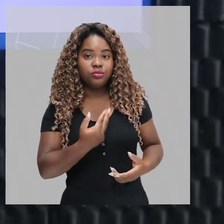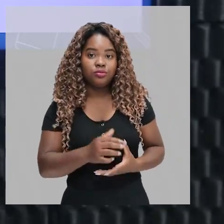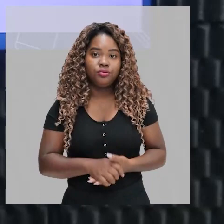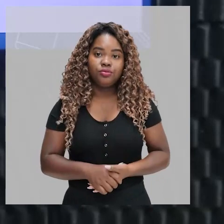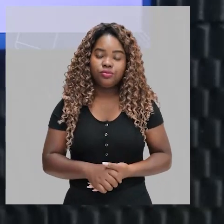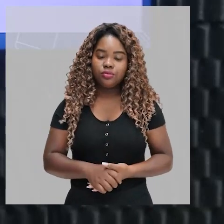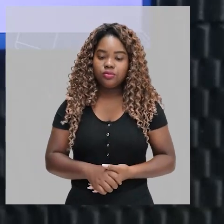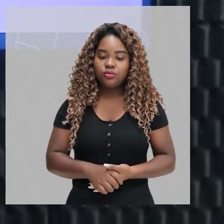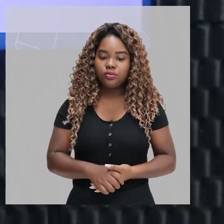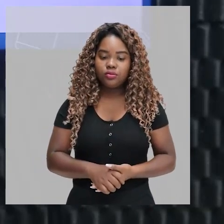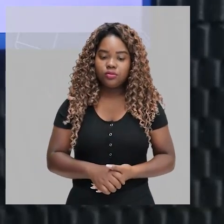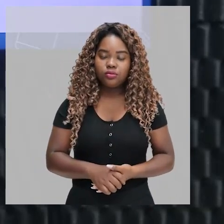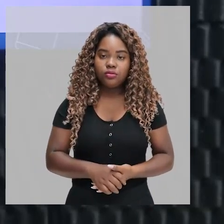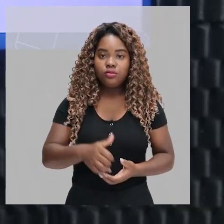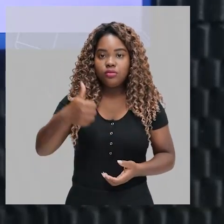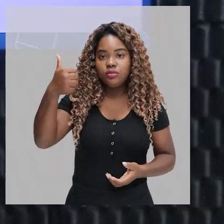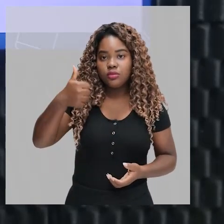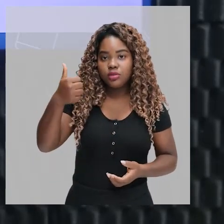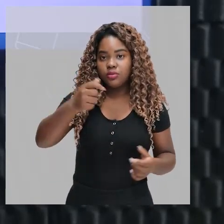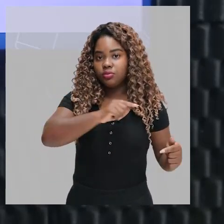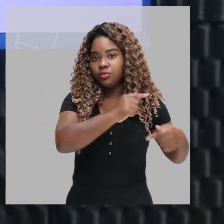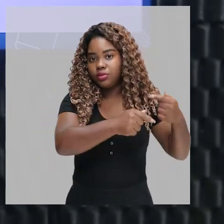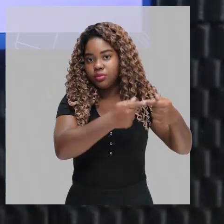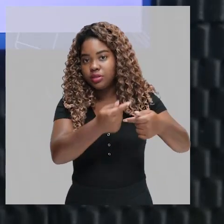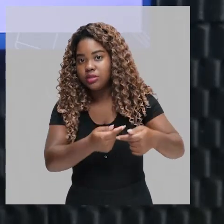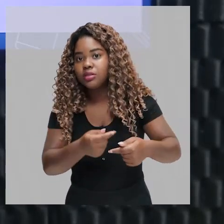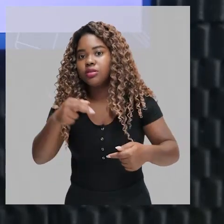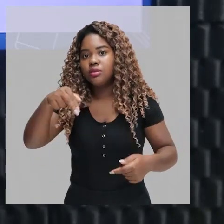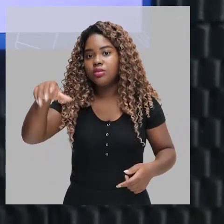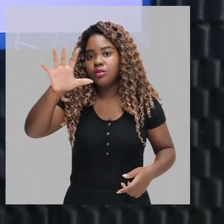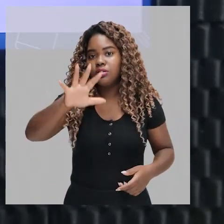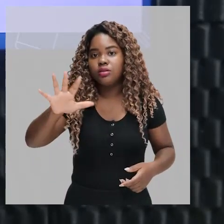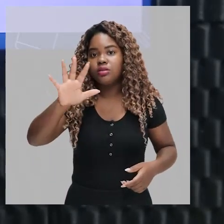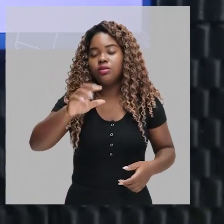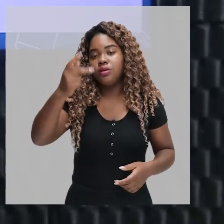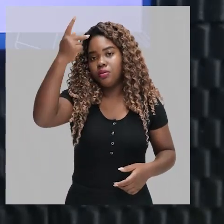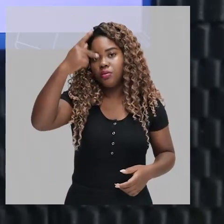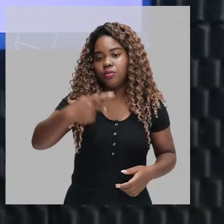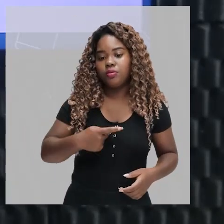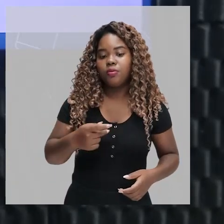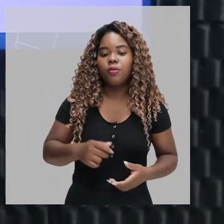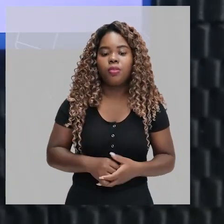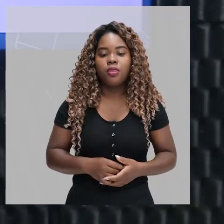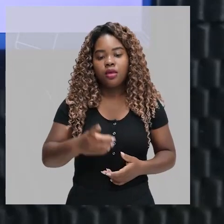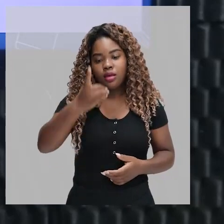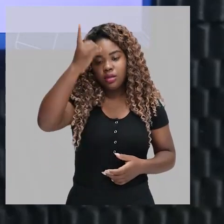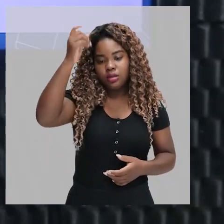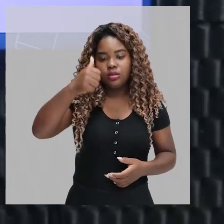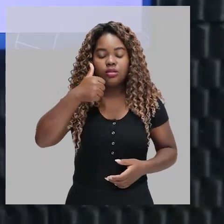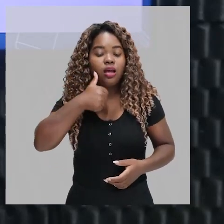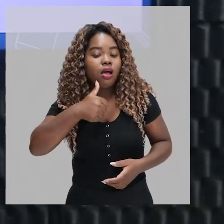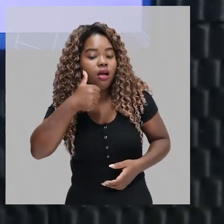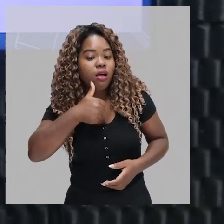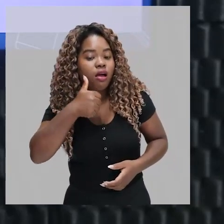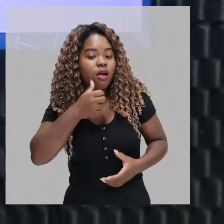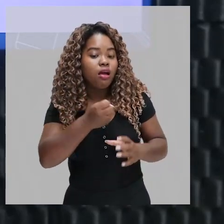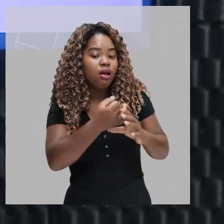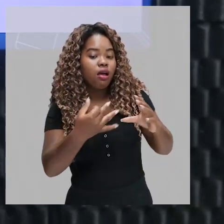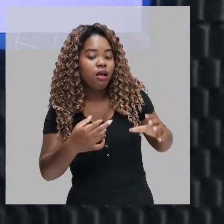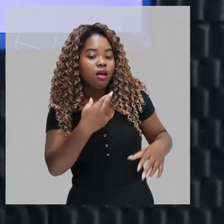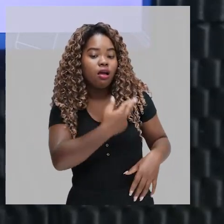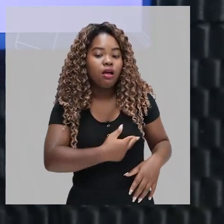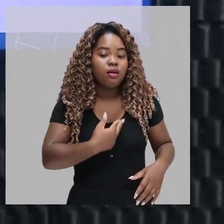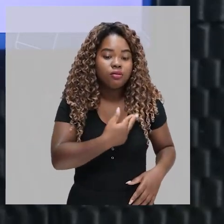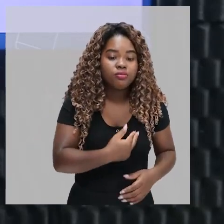fazer esse contraste então primeira geração nacionalismo subjetivismo idealização da mulher são características do